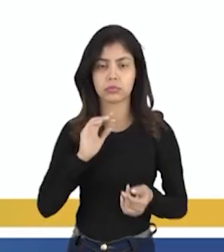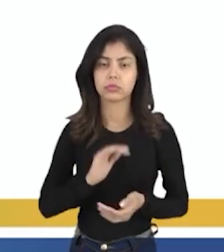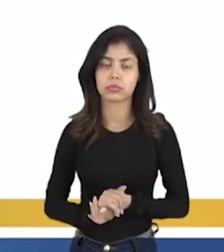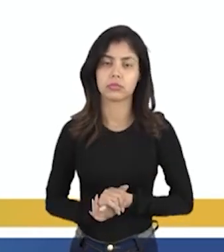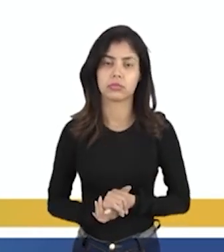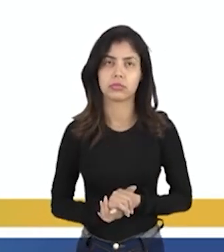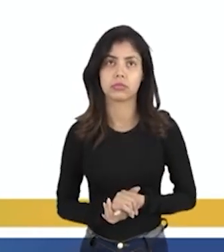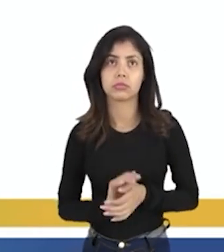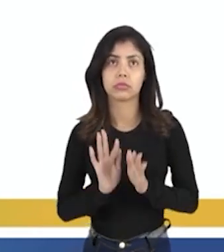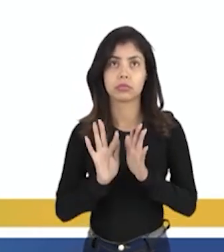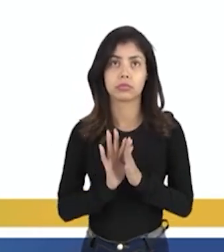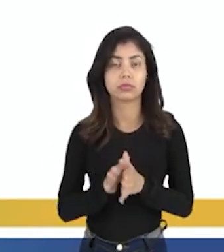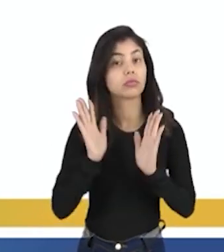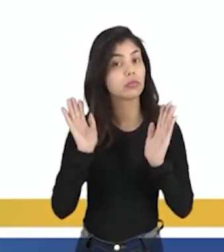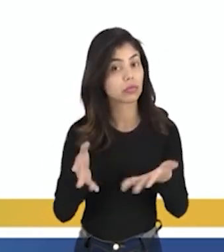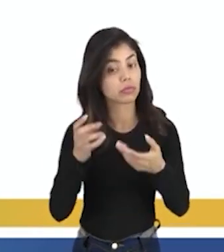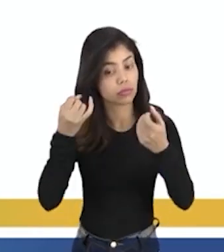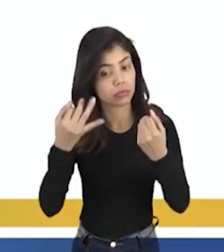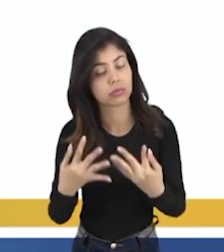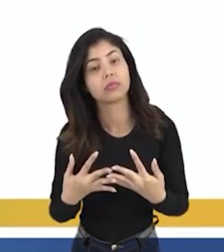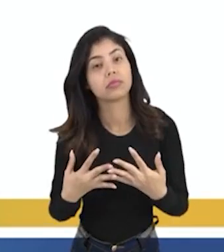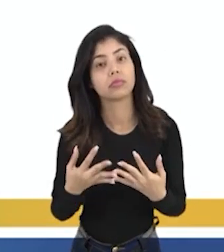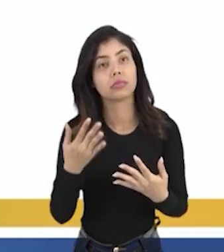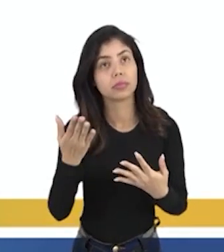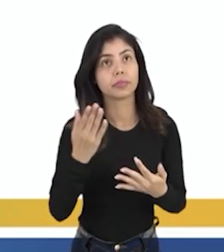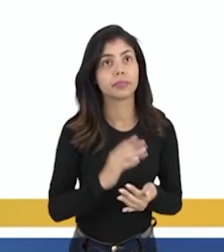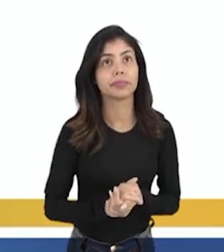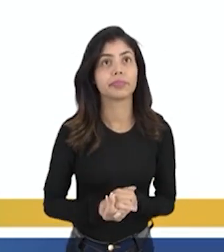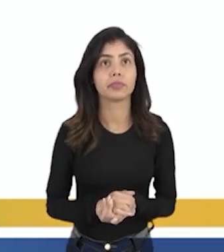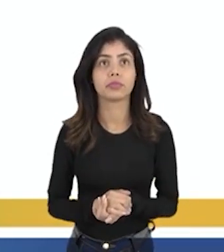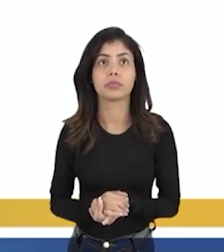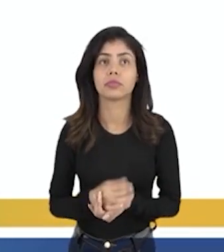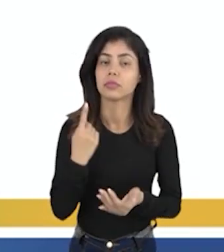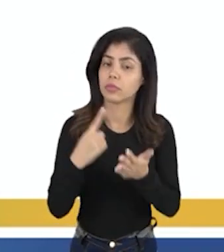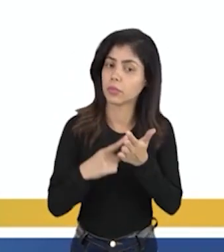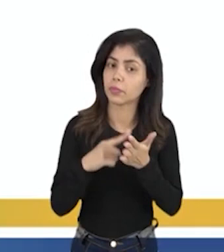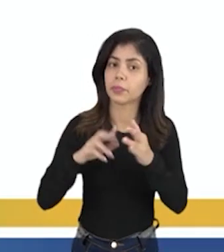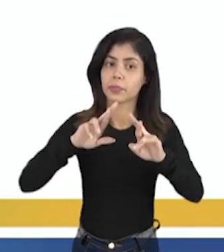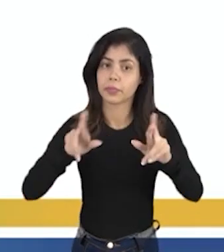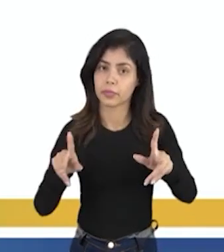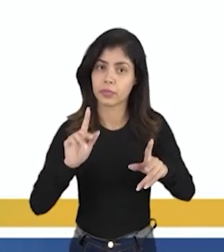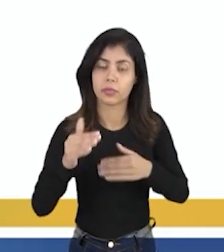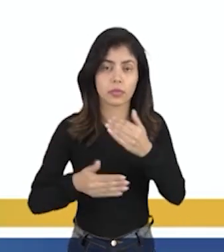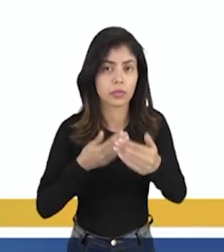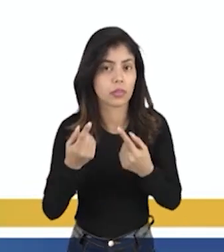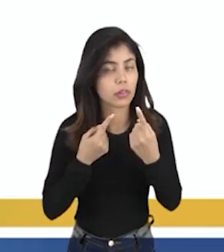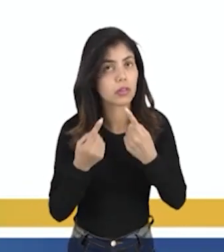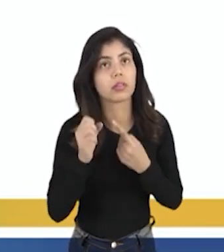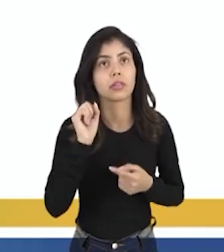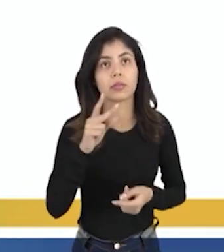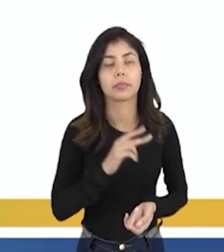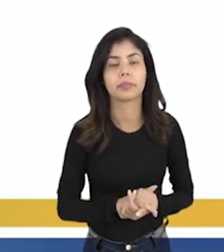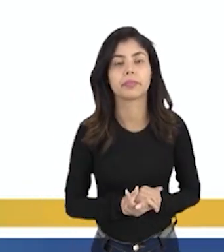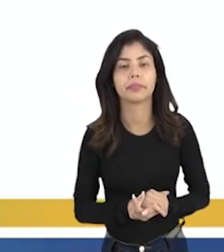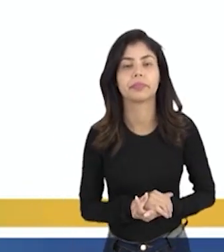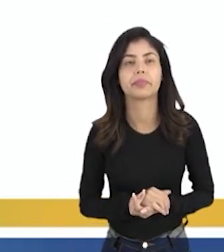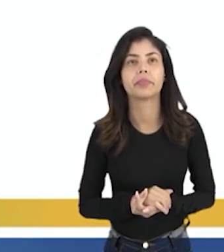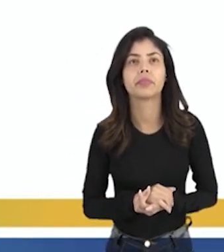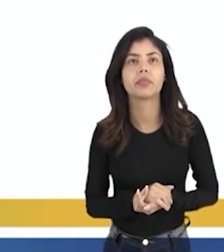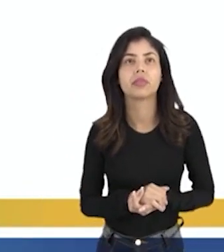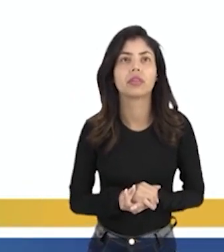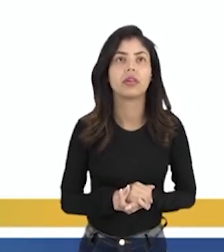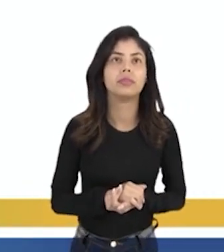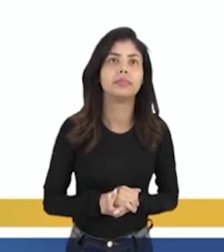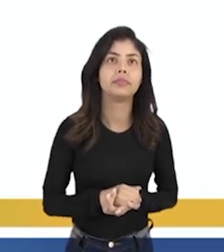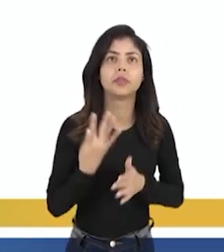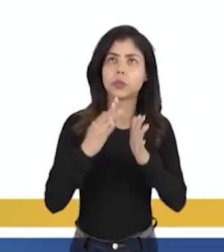de comunicação. Olha, ele já está afirmando aí. A linguagem cumpre diferentes funções no processo de comunicação. Ok. Aí ele